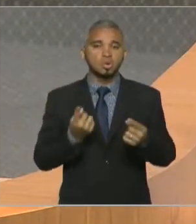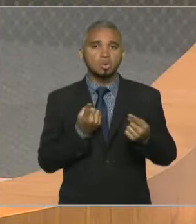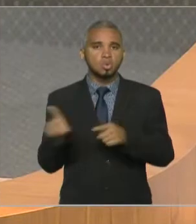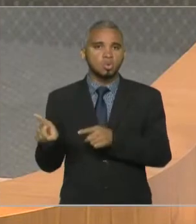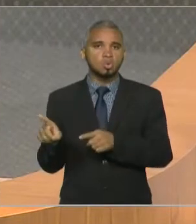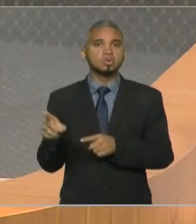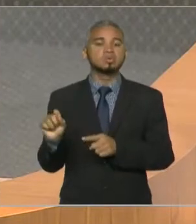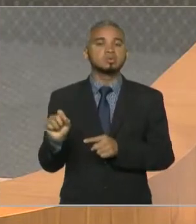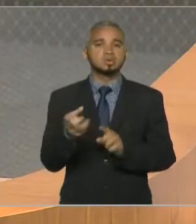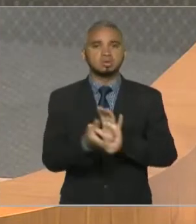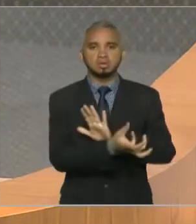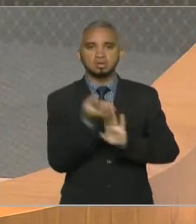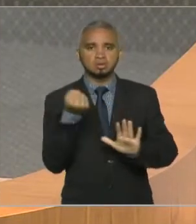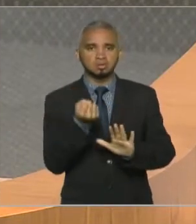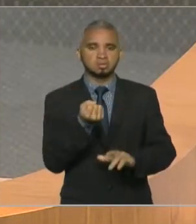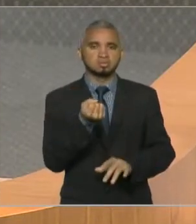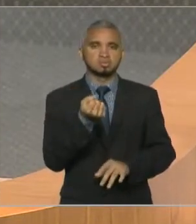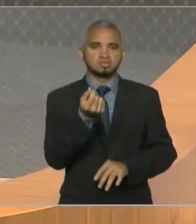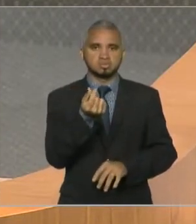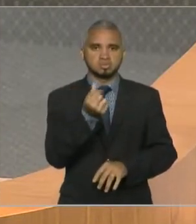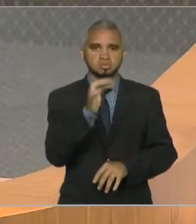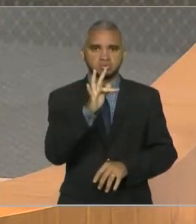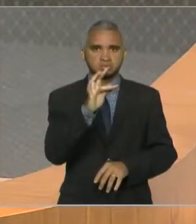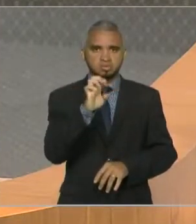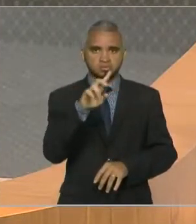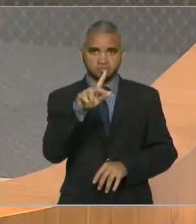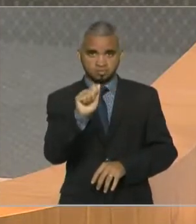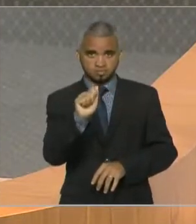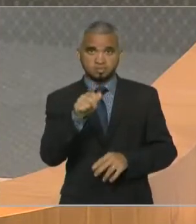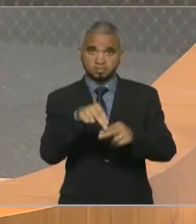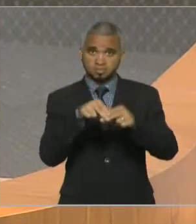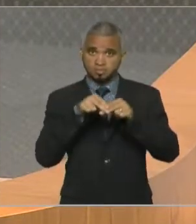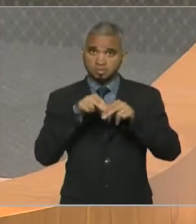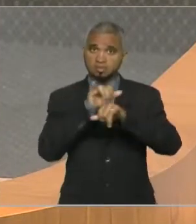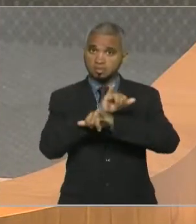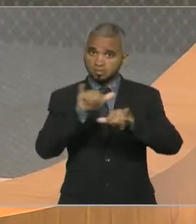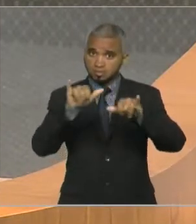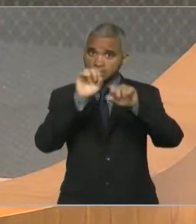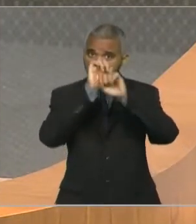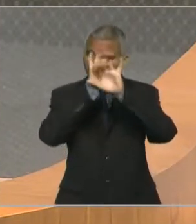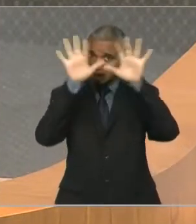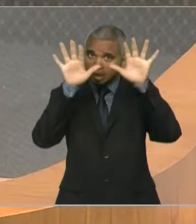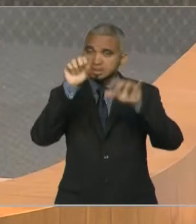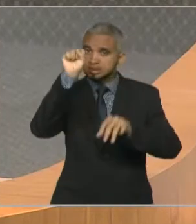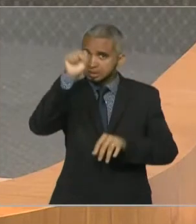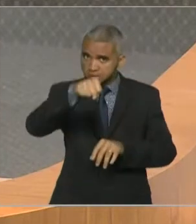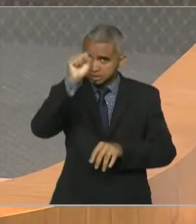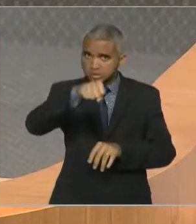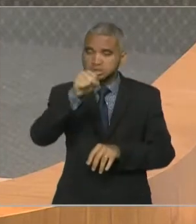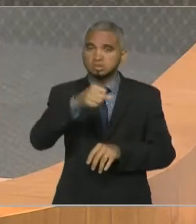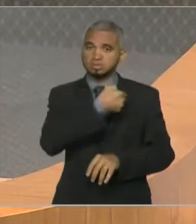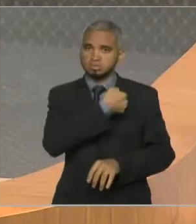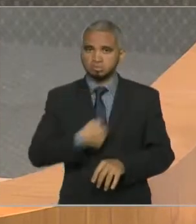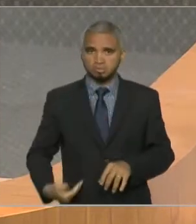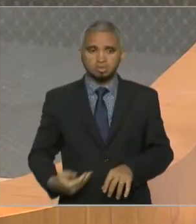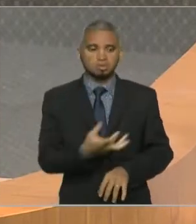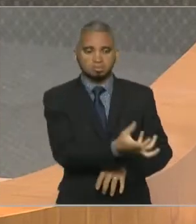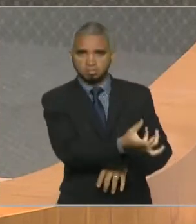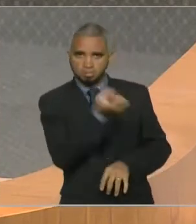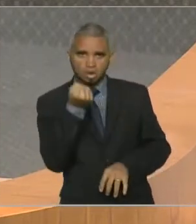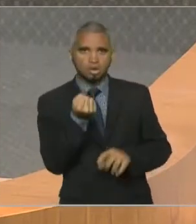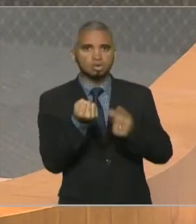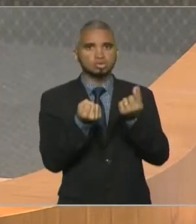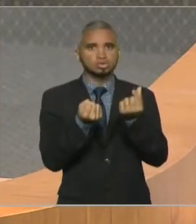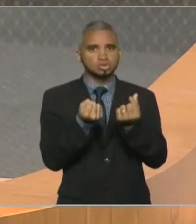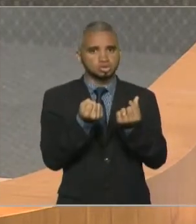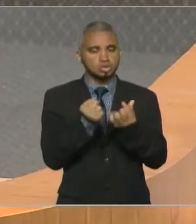FEPA. Então, para que fique claro, houve sim retirada de recursos orçamentários do FEPA para a Secretaria